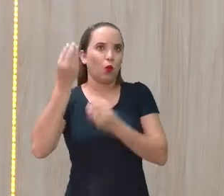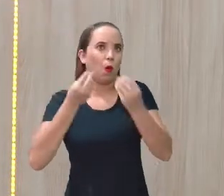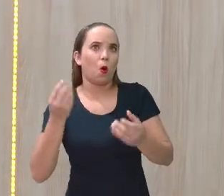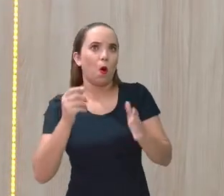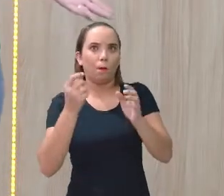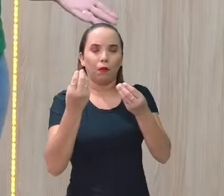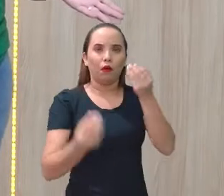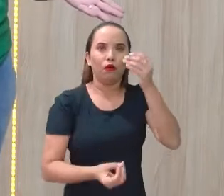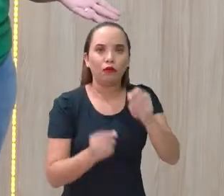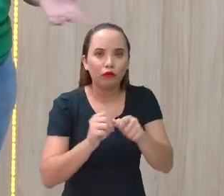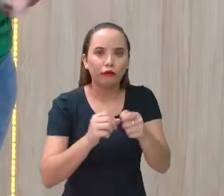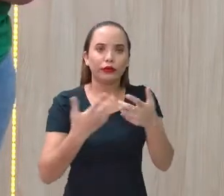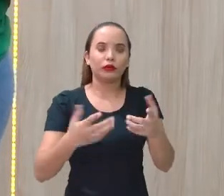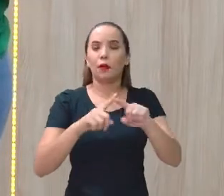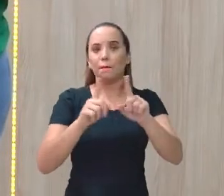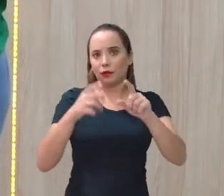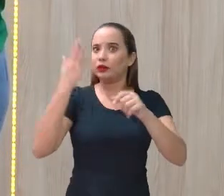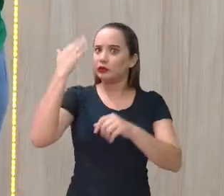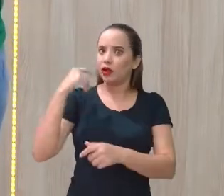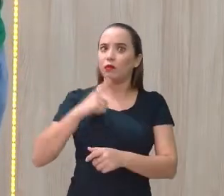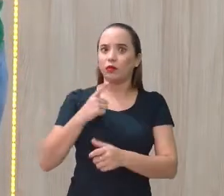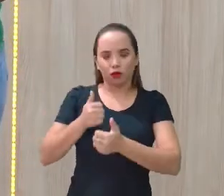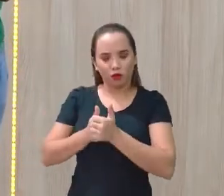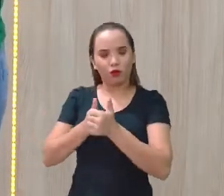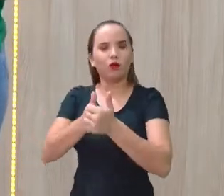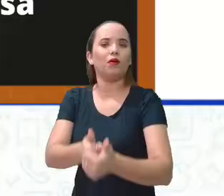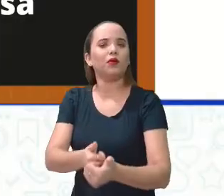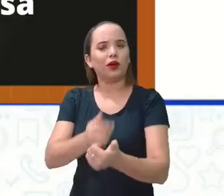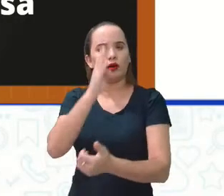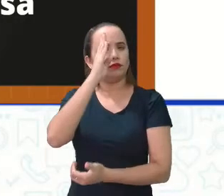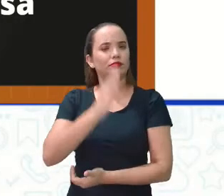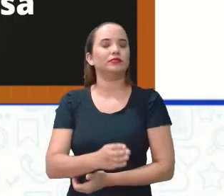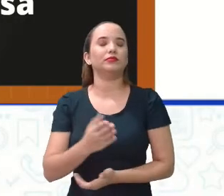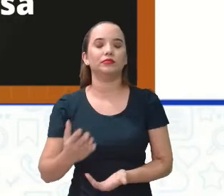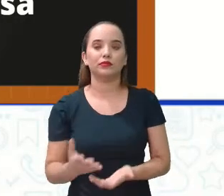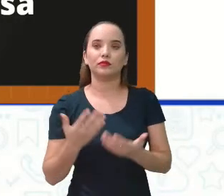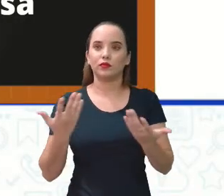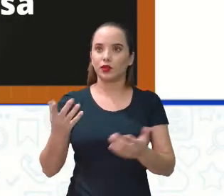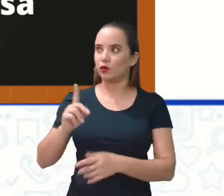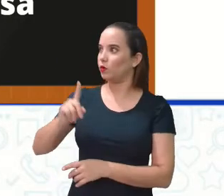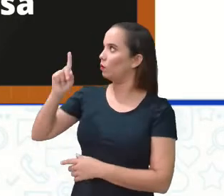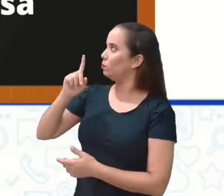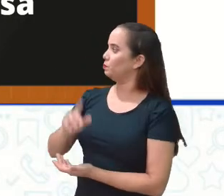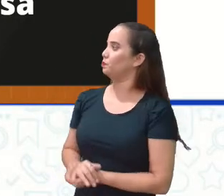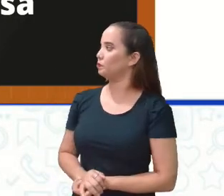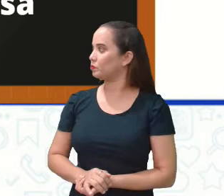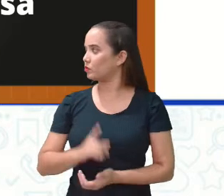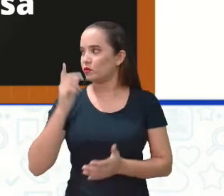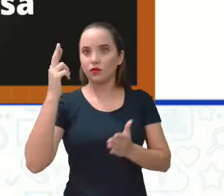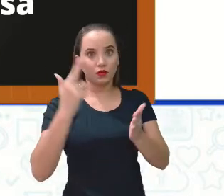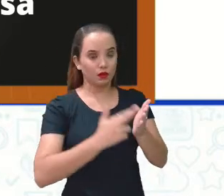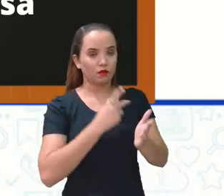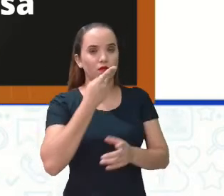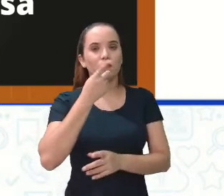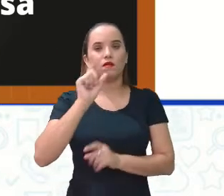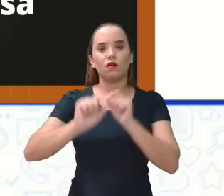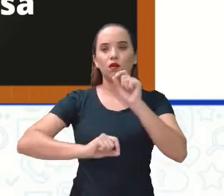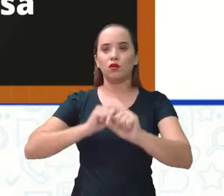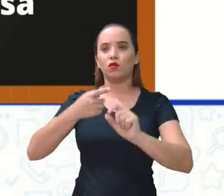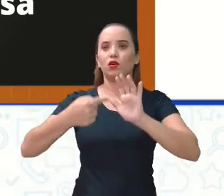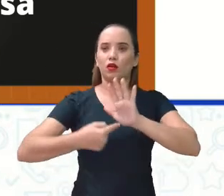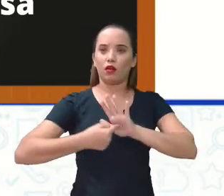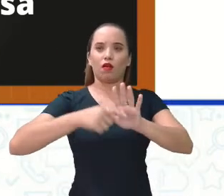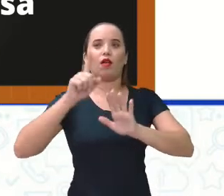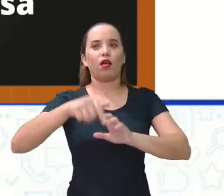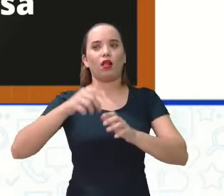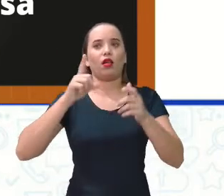fazer, ok? Então, olha, isto é, falando de exposição oral, ela é ordenada em partes e